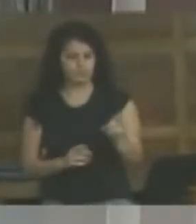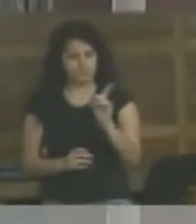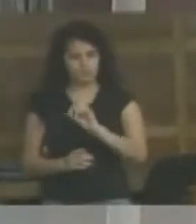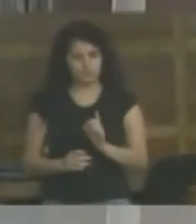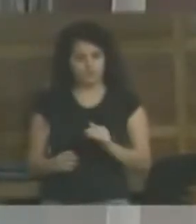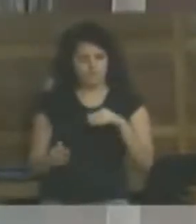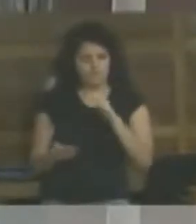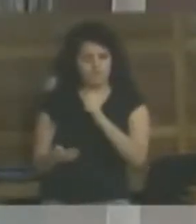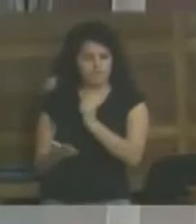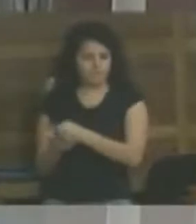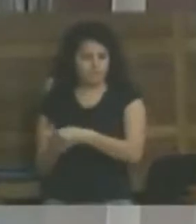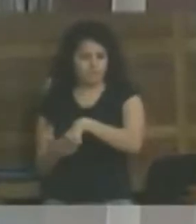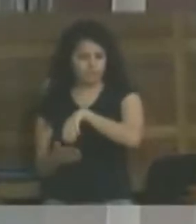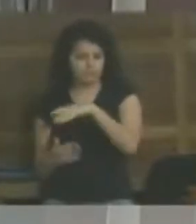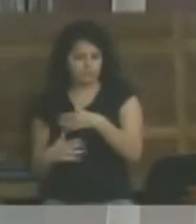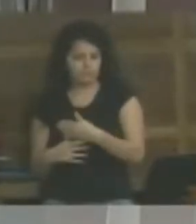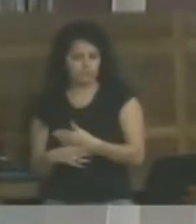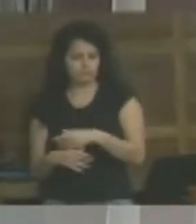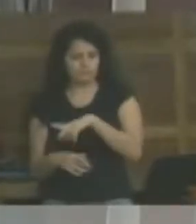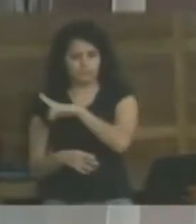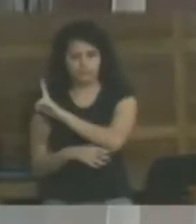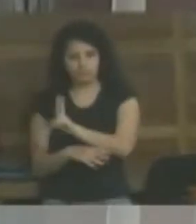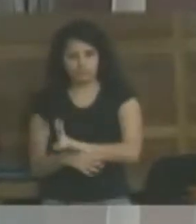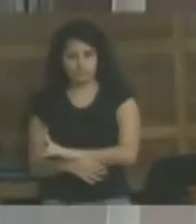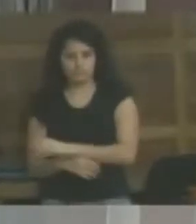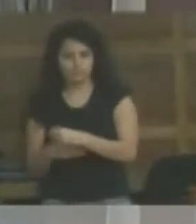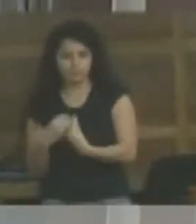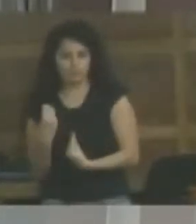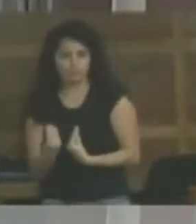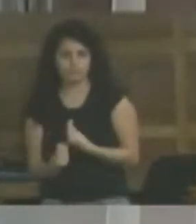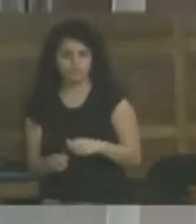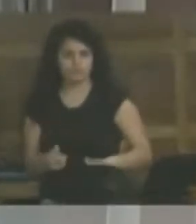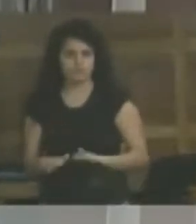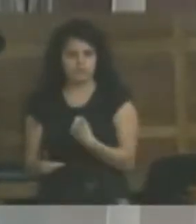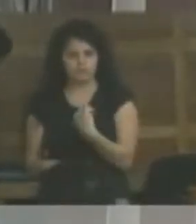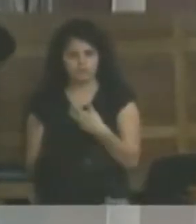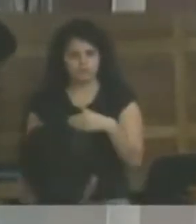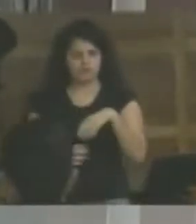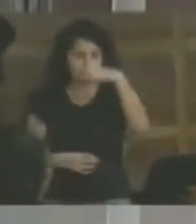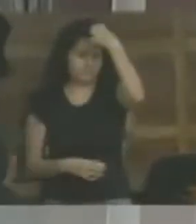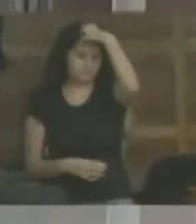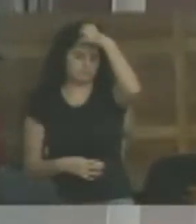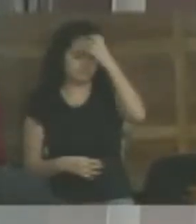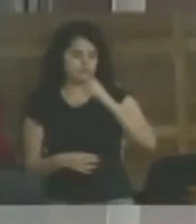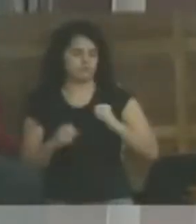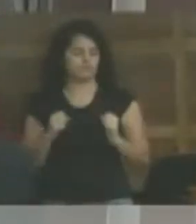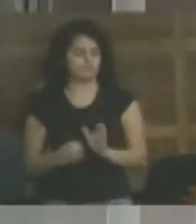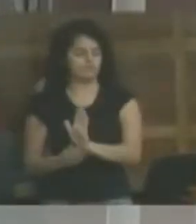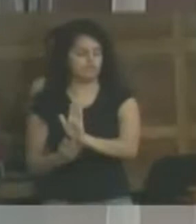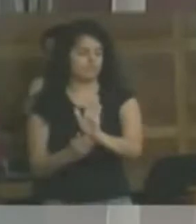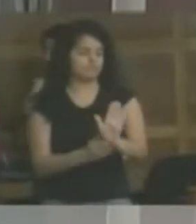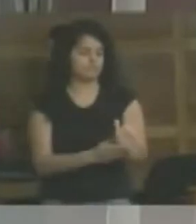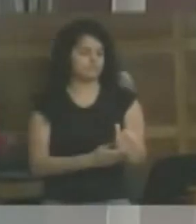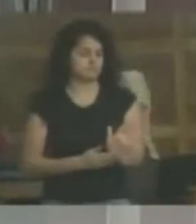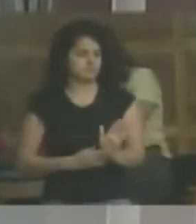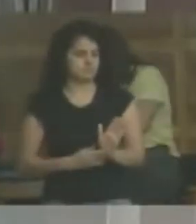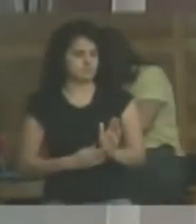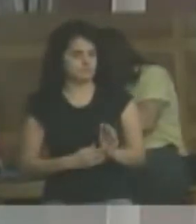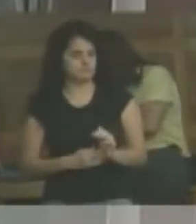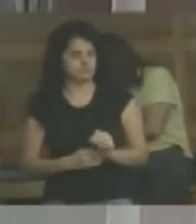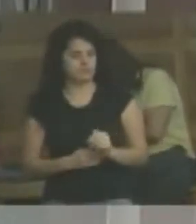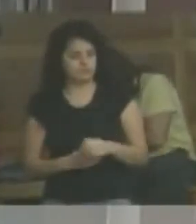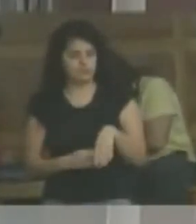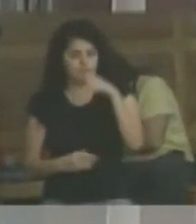para ir buscar melhoria para a nossa cidade, para poder mostrar que há parceria. Por